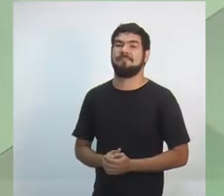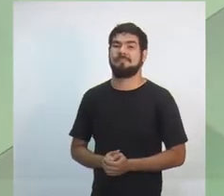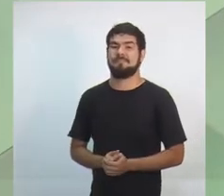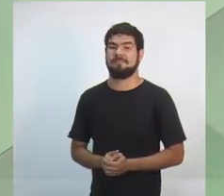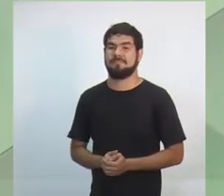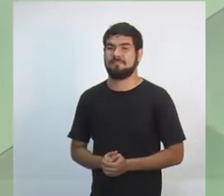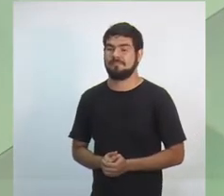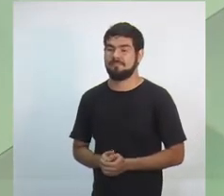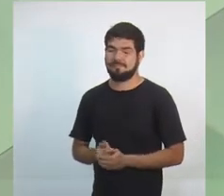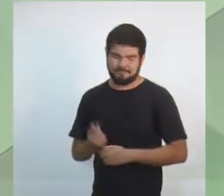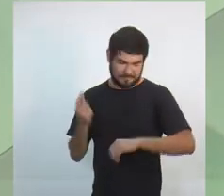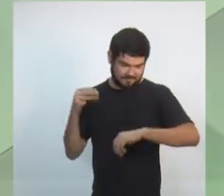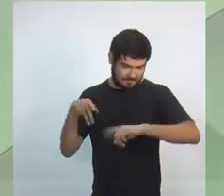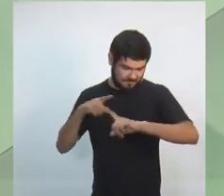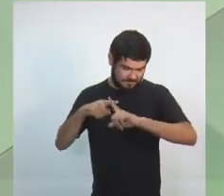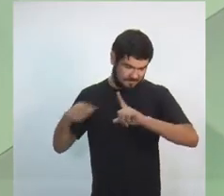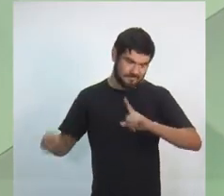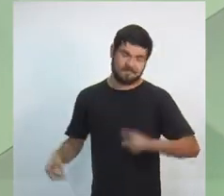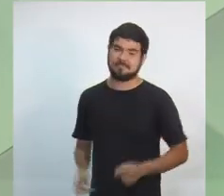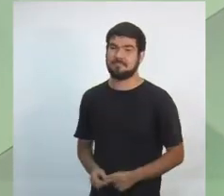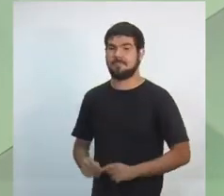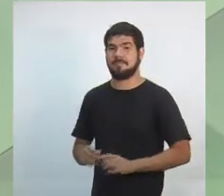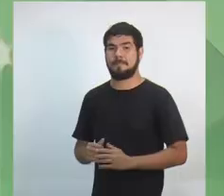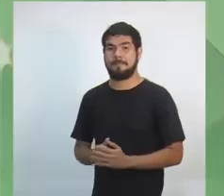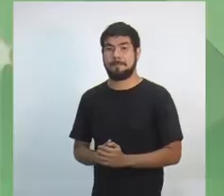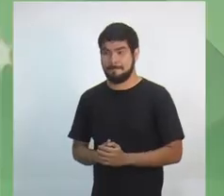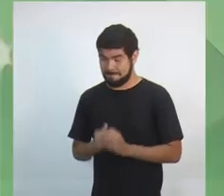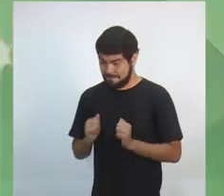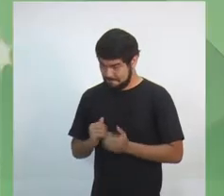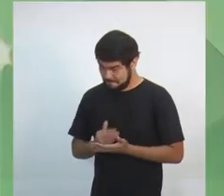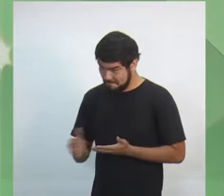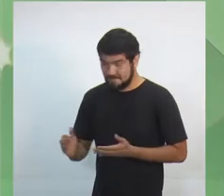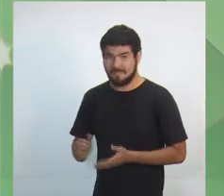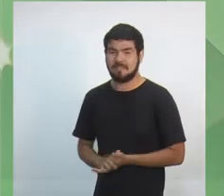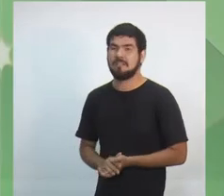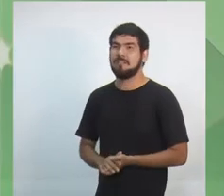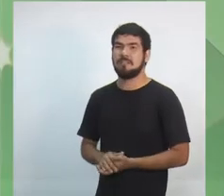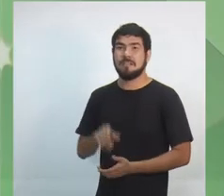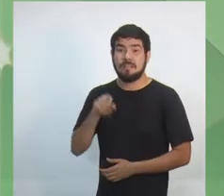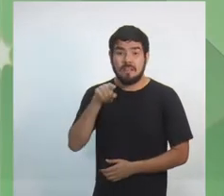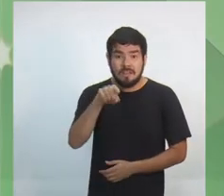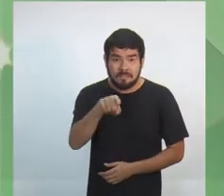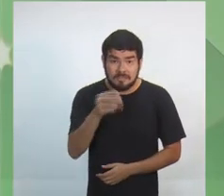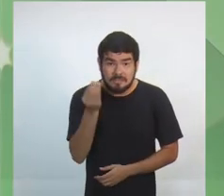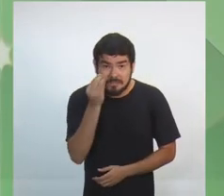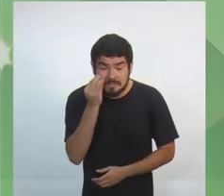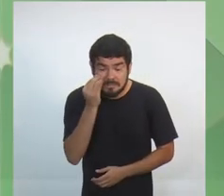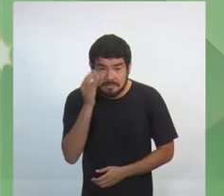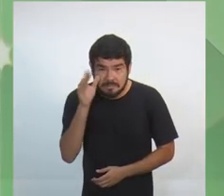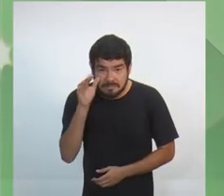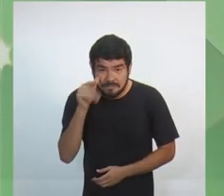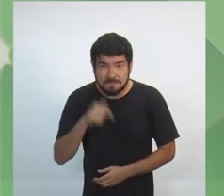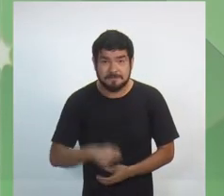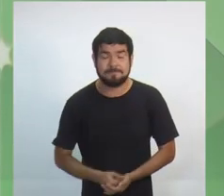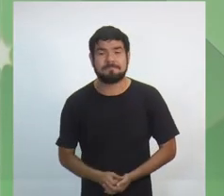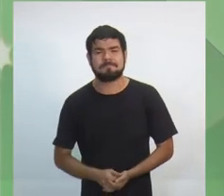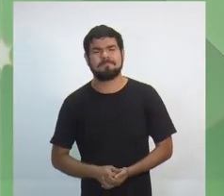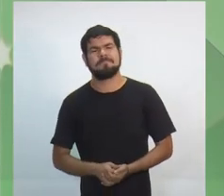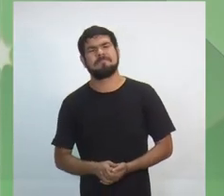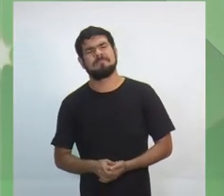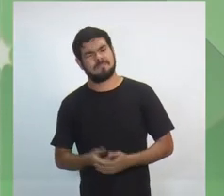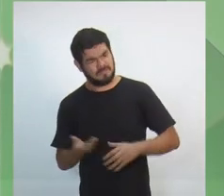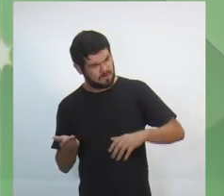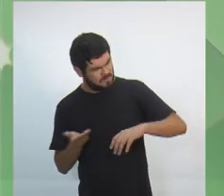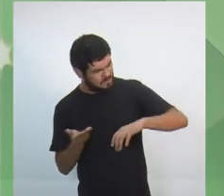UGT. 1 minuto e 30, candidato, na tela. Pode começar. Você que está nos assistindo, né? Nós estamos hoje aqui